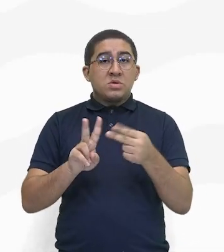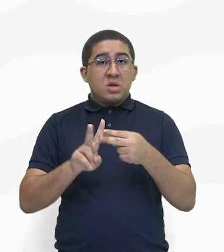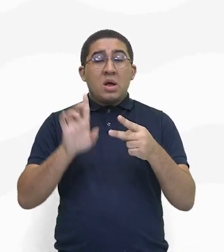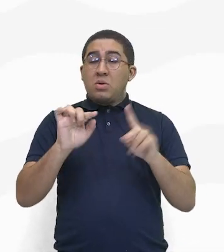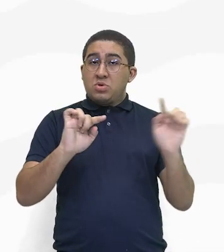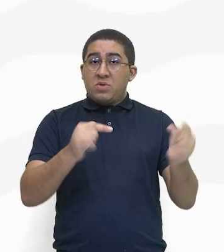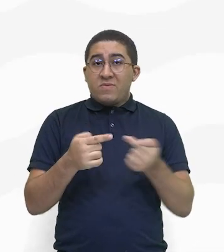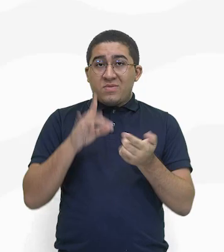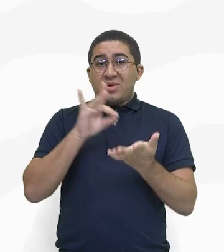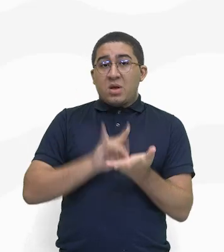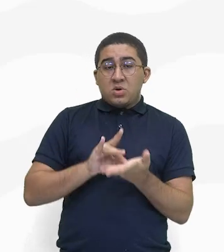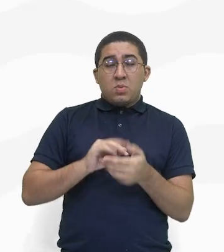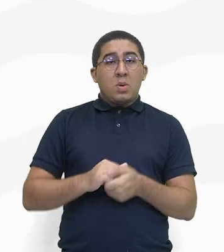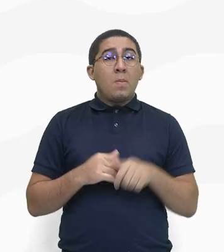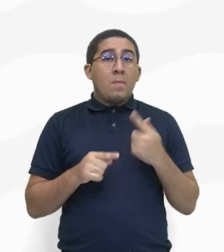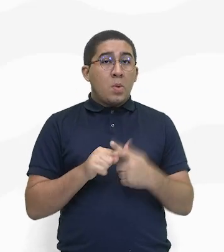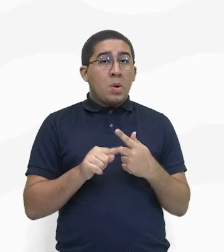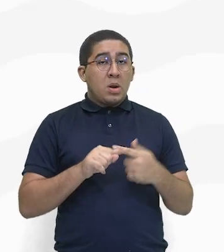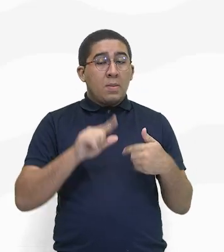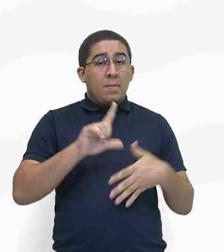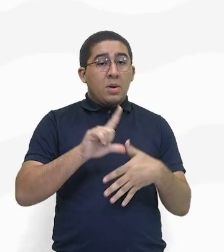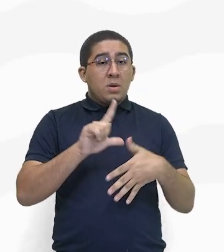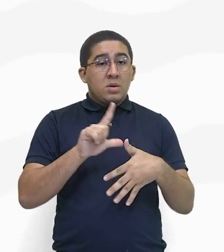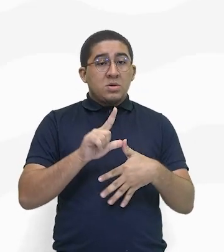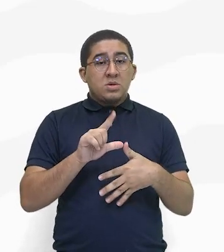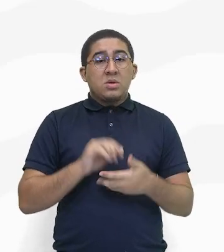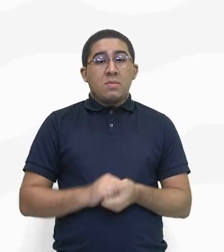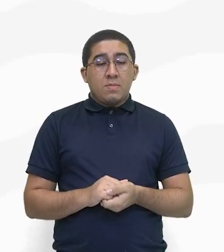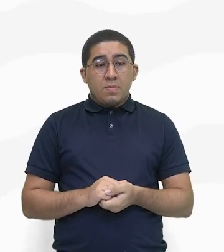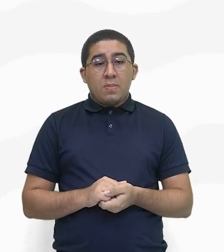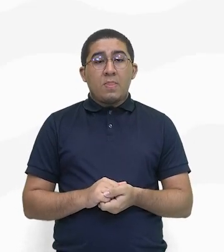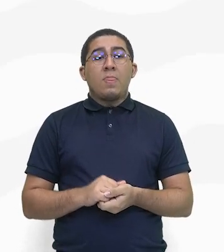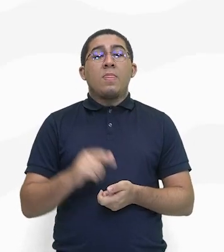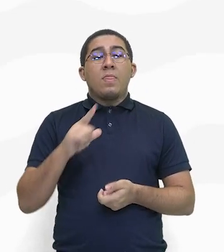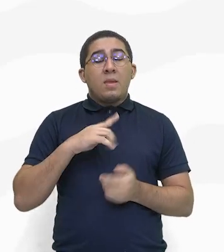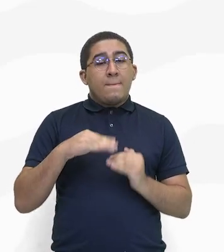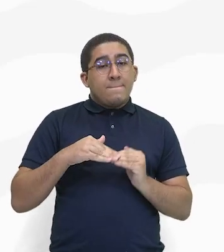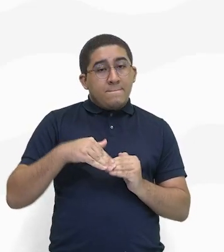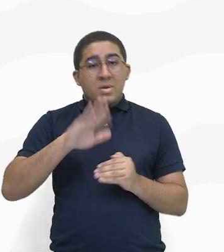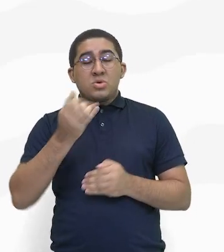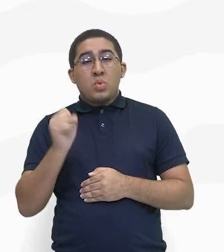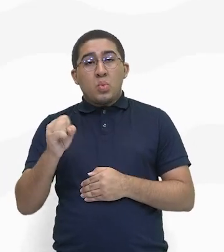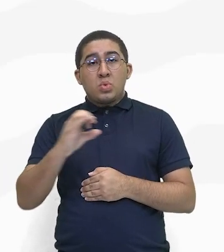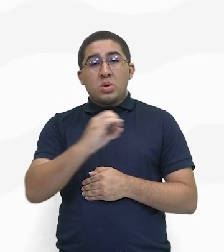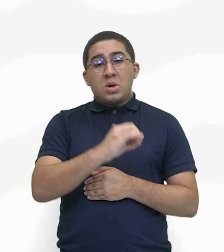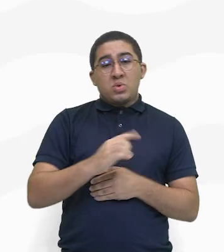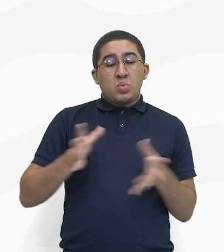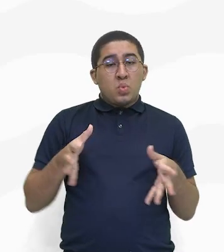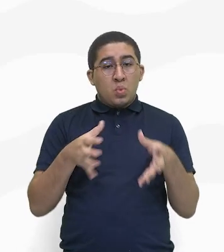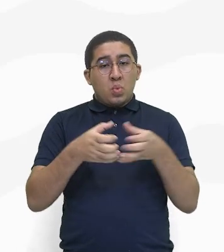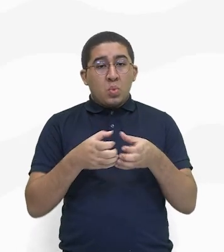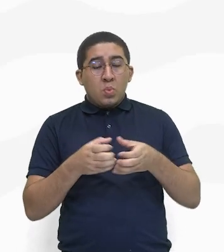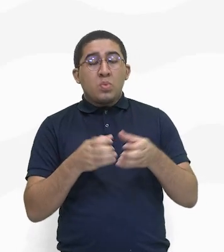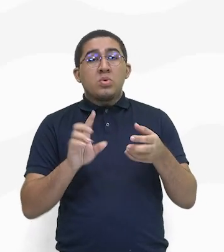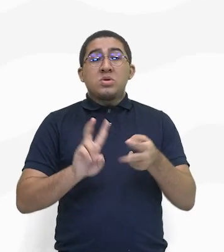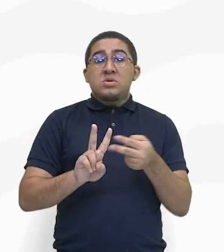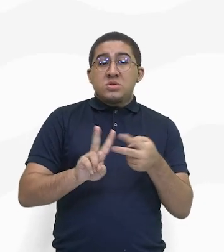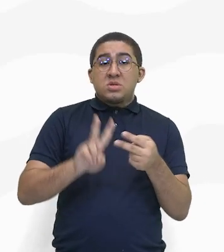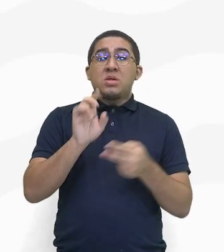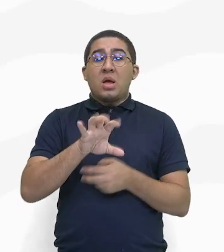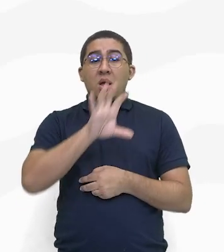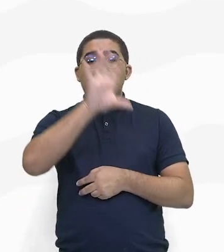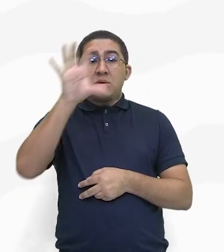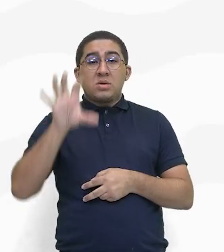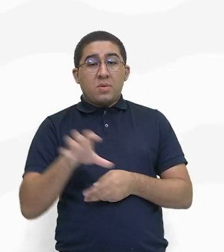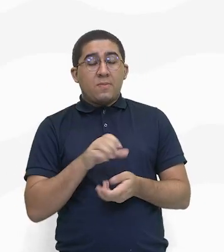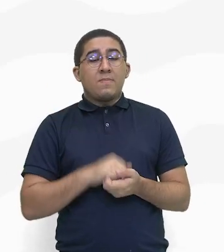porque, pessoal, na América Latina, como a gente vai ver na próxima tela, são mais de 800 grupos indígenas na região. A gente está falando aí